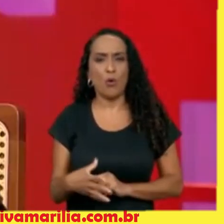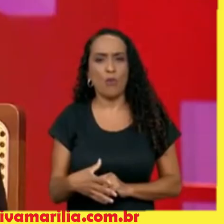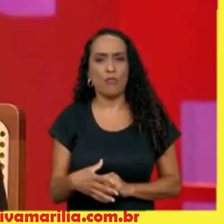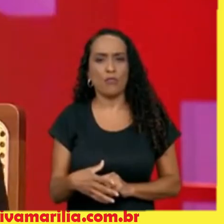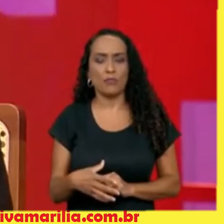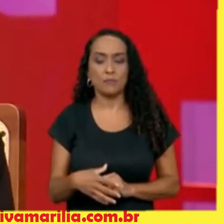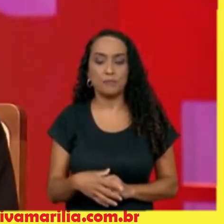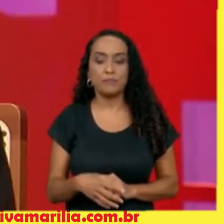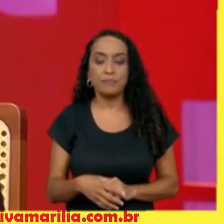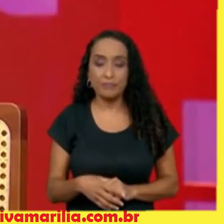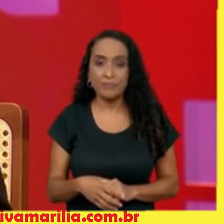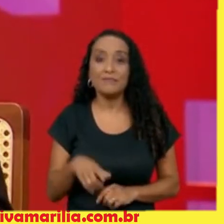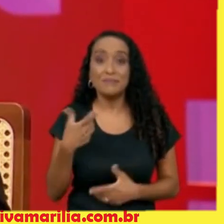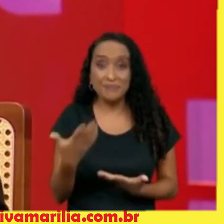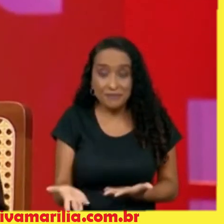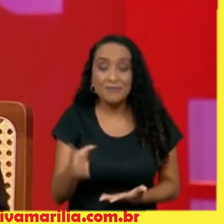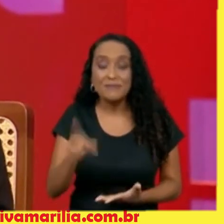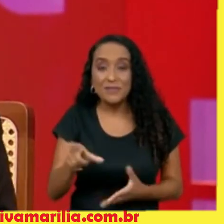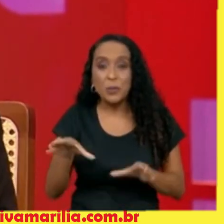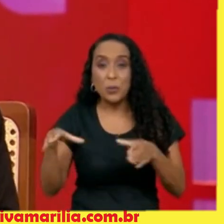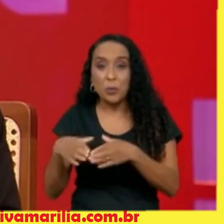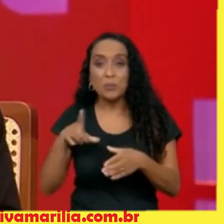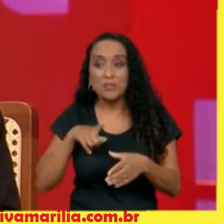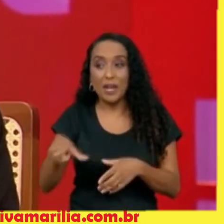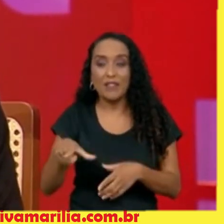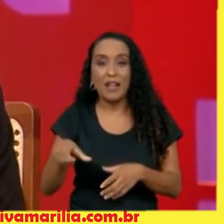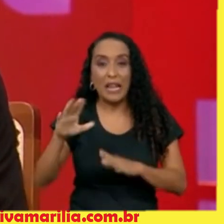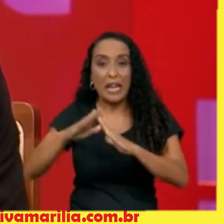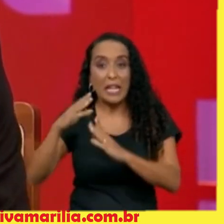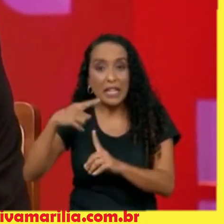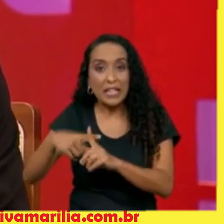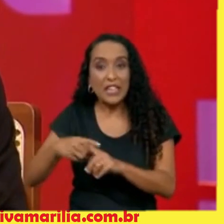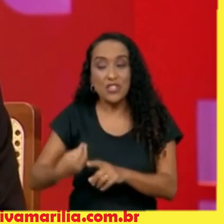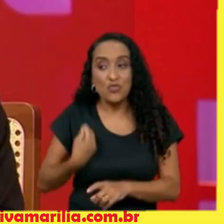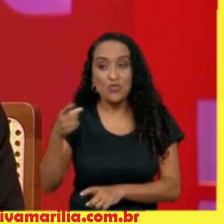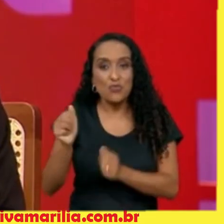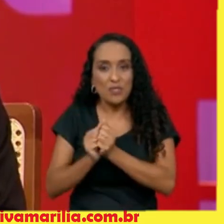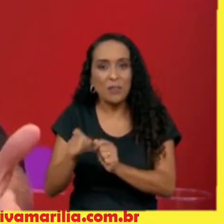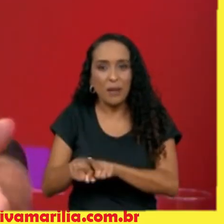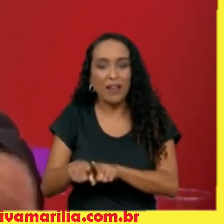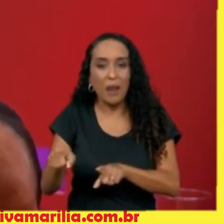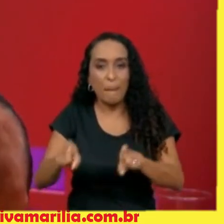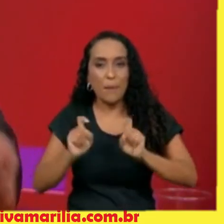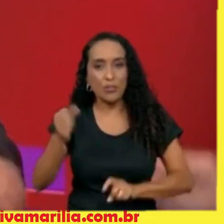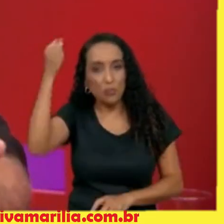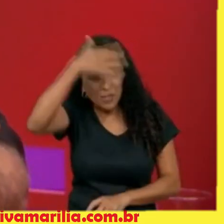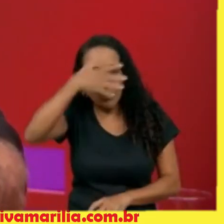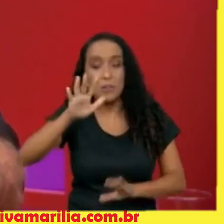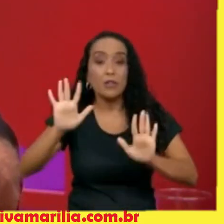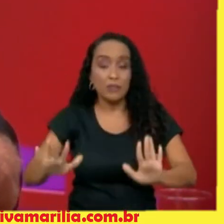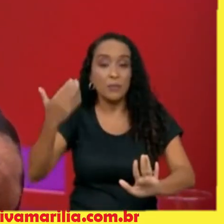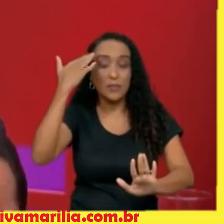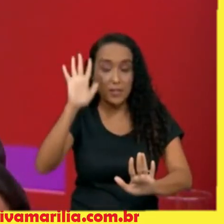Murdoch estava na posse do Trump. Olha aí. Na missa, na igreja. Se fecham. Estava lá, isso. Vamos enganar o povo,